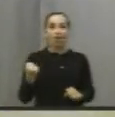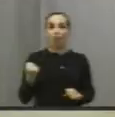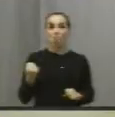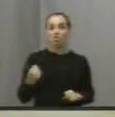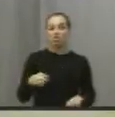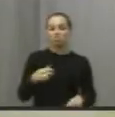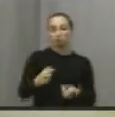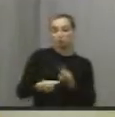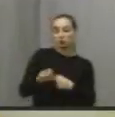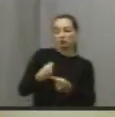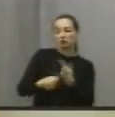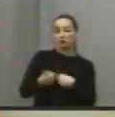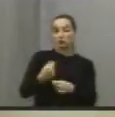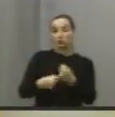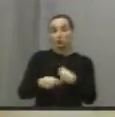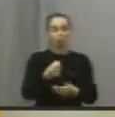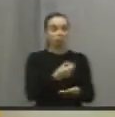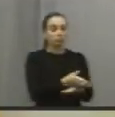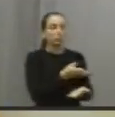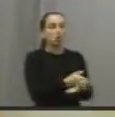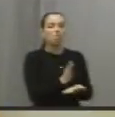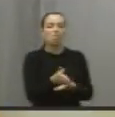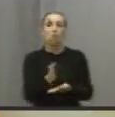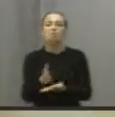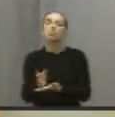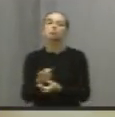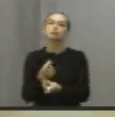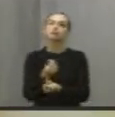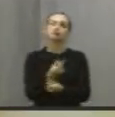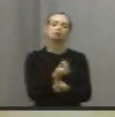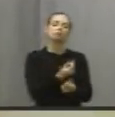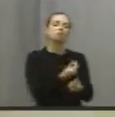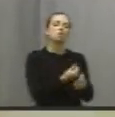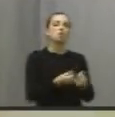tem acesso aos dados financeiros e à CTA